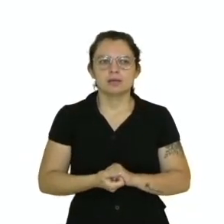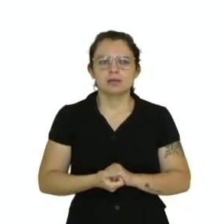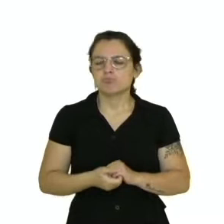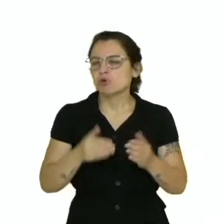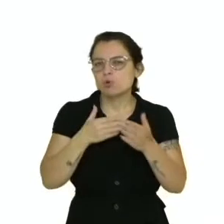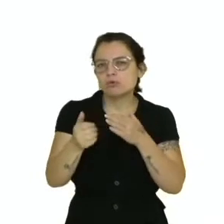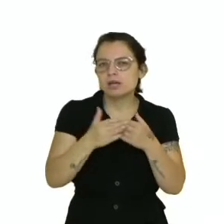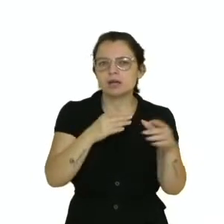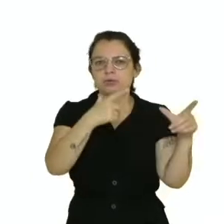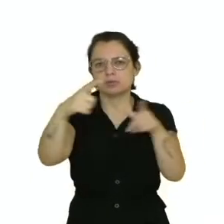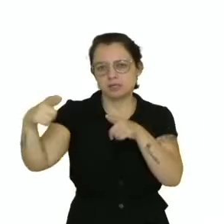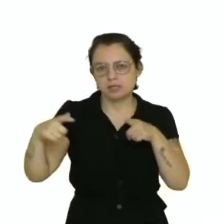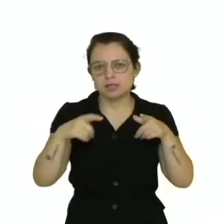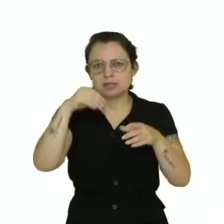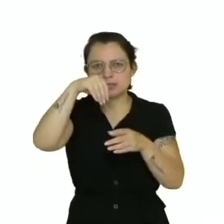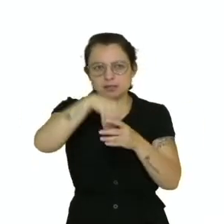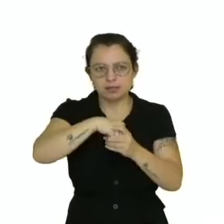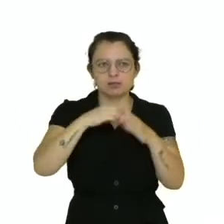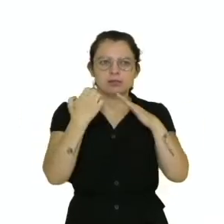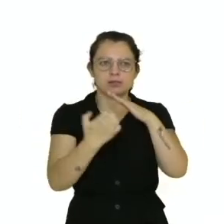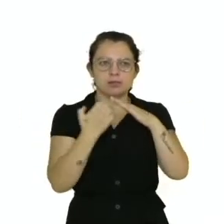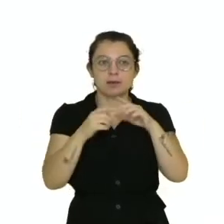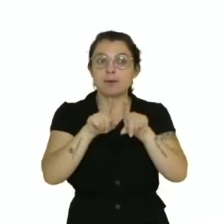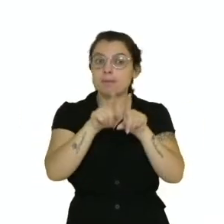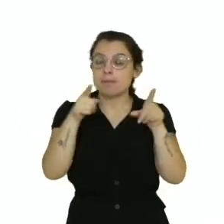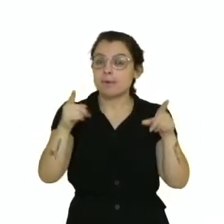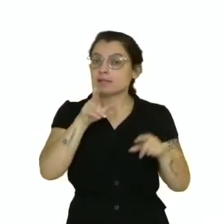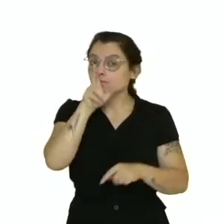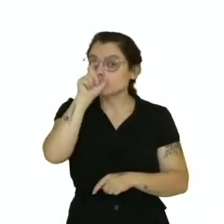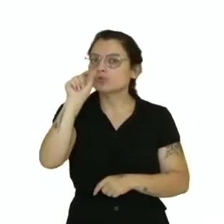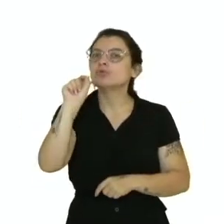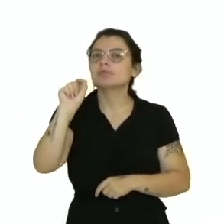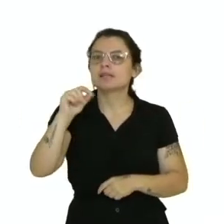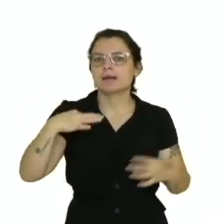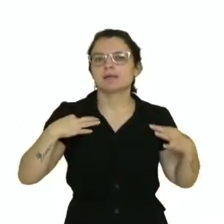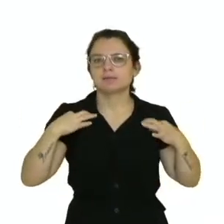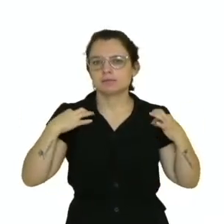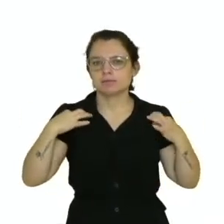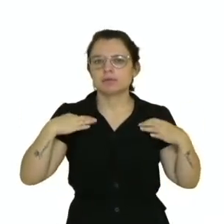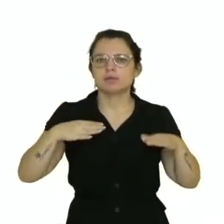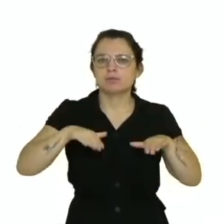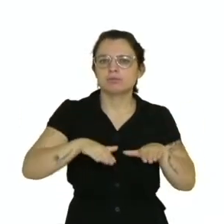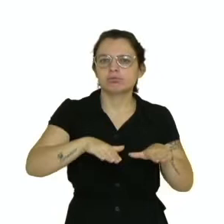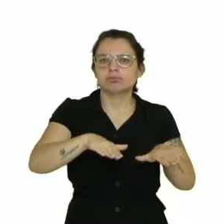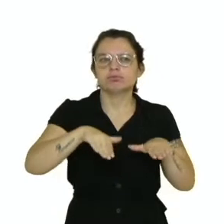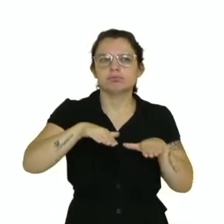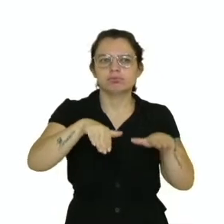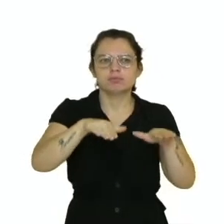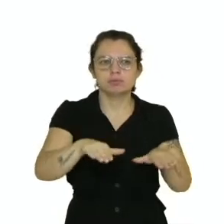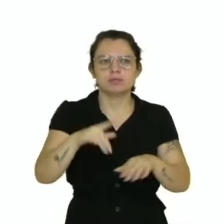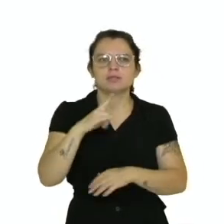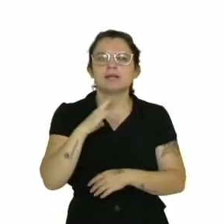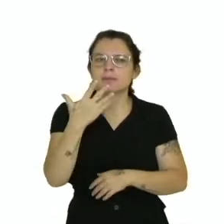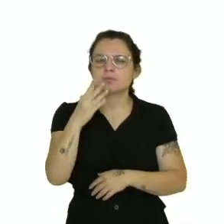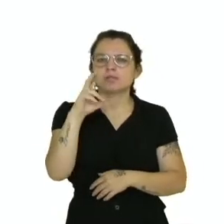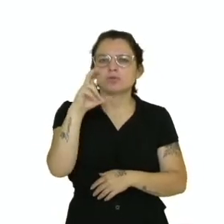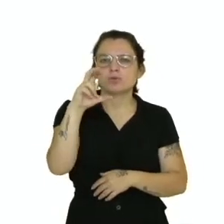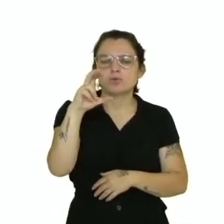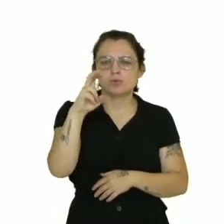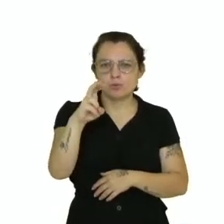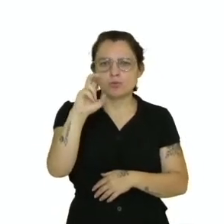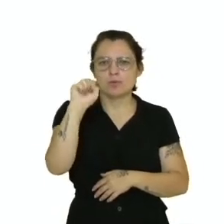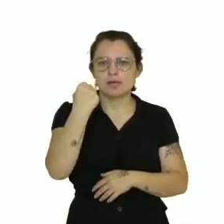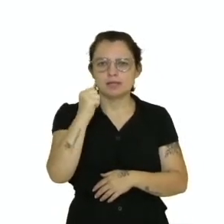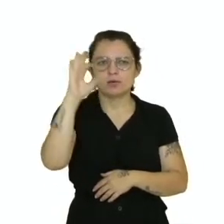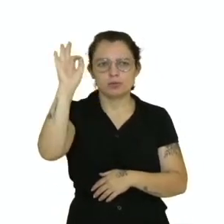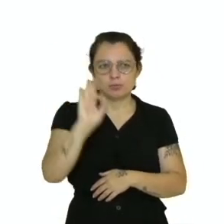da indústria. Mas no setor têxtil, isso é, o setor de tecidos, essa participação saltava para